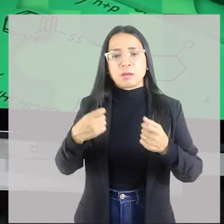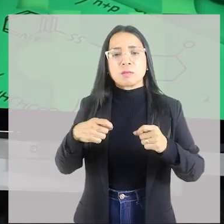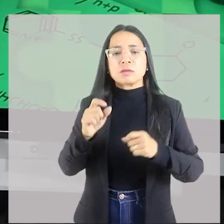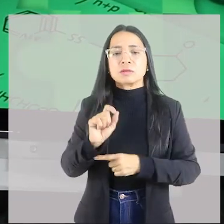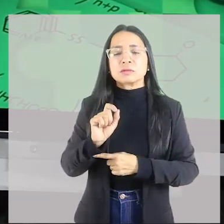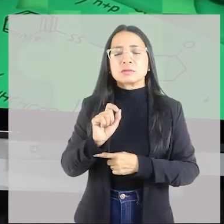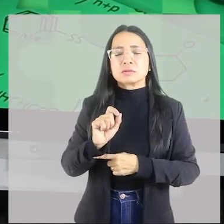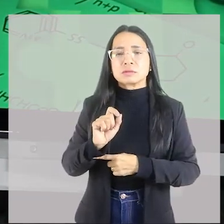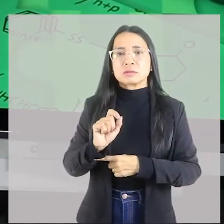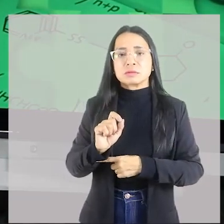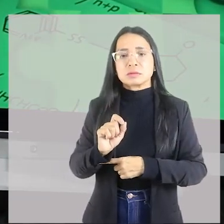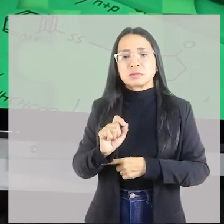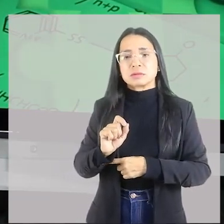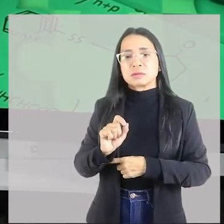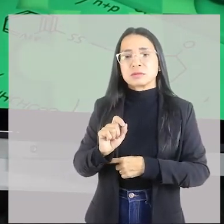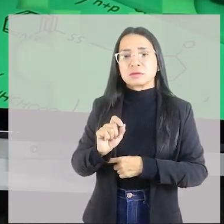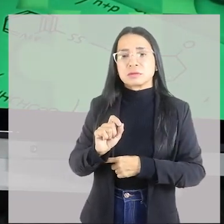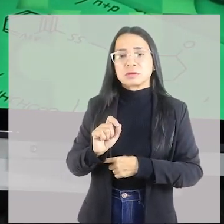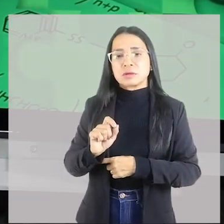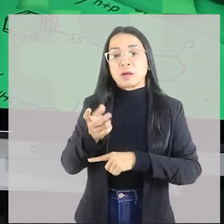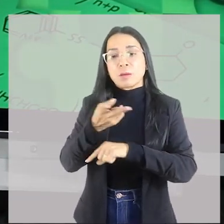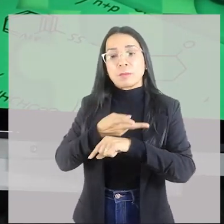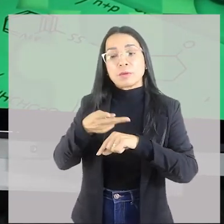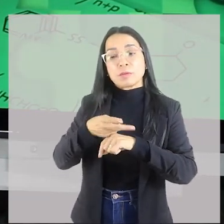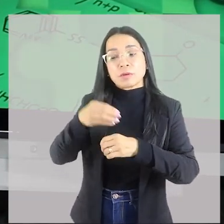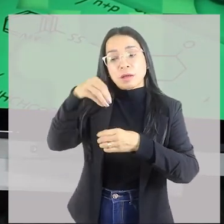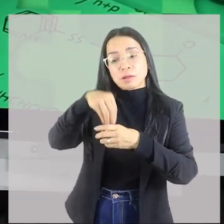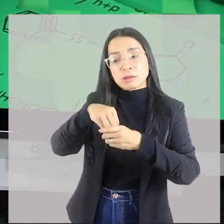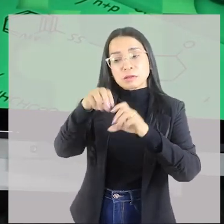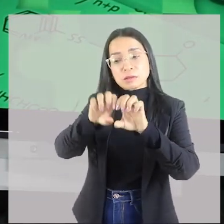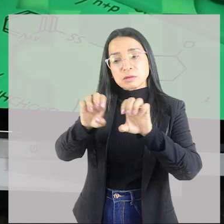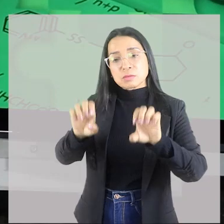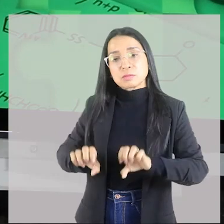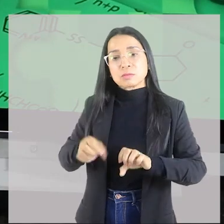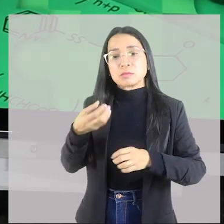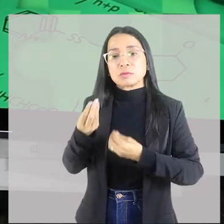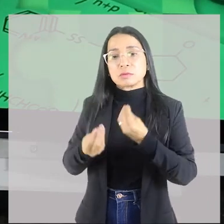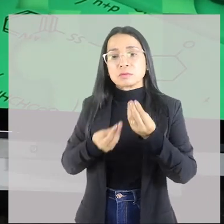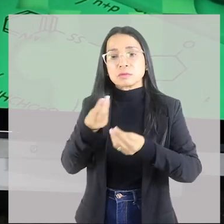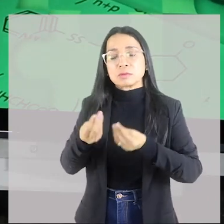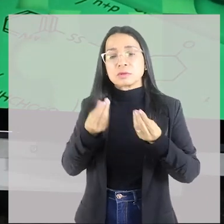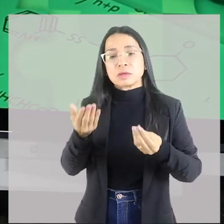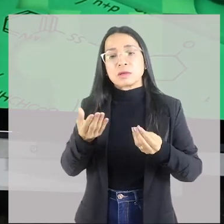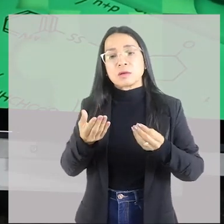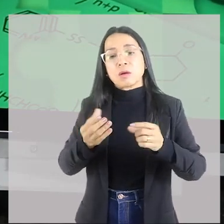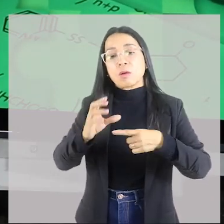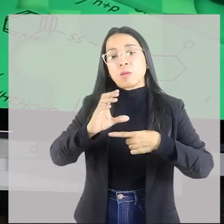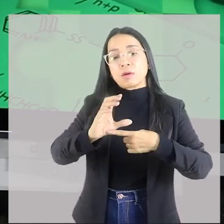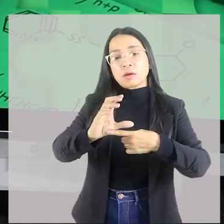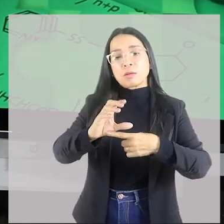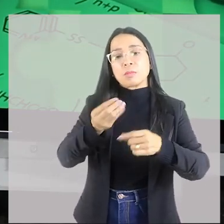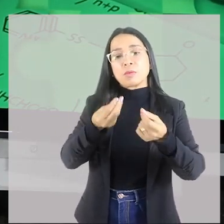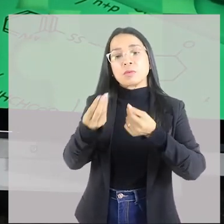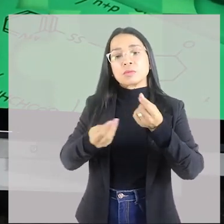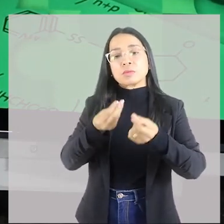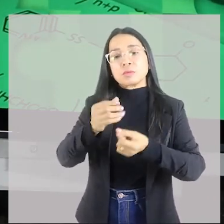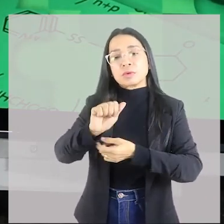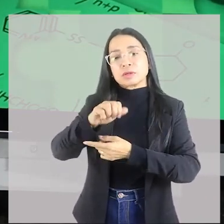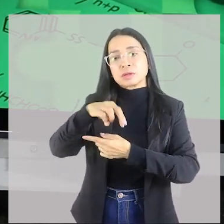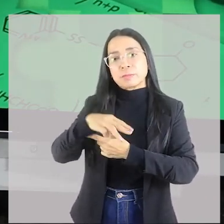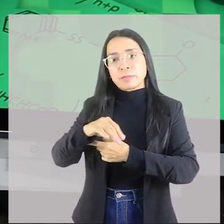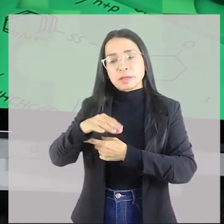eu preciso buscar dentro da estrutura, isso é uma das condições, um carbono classificado como